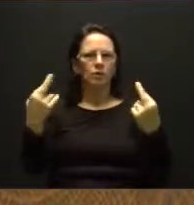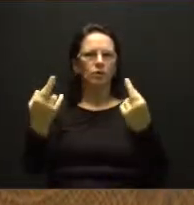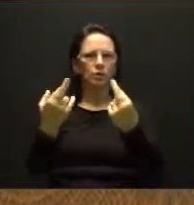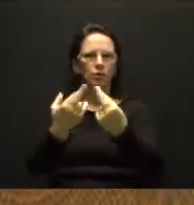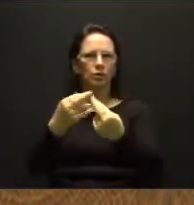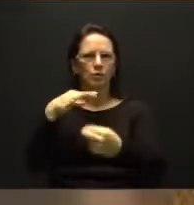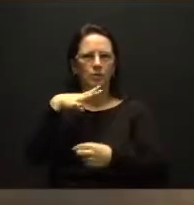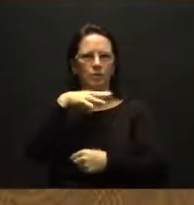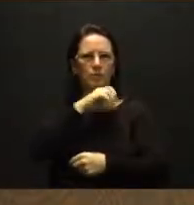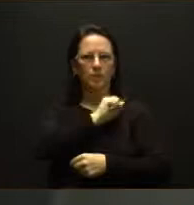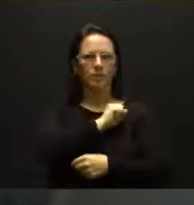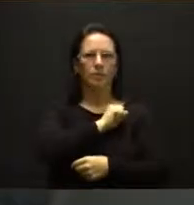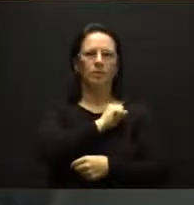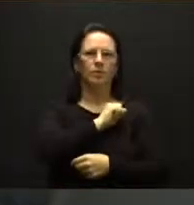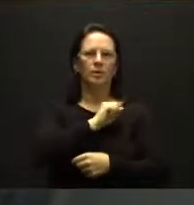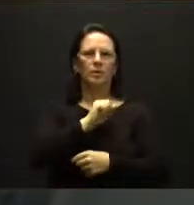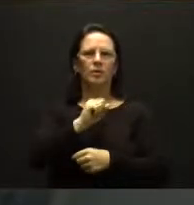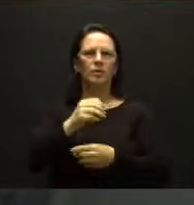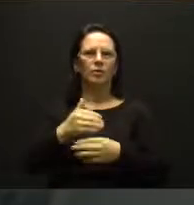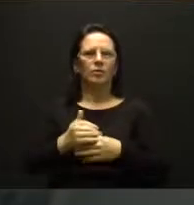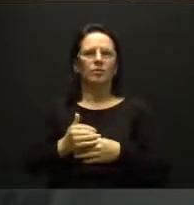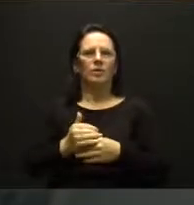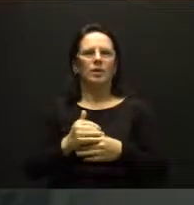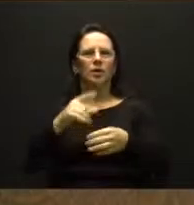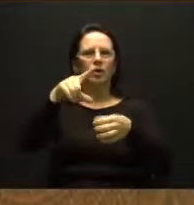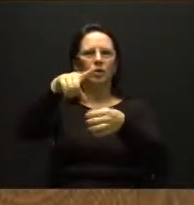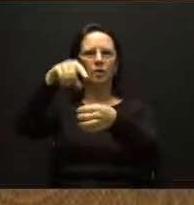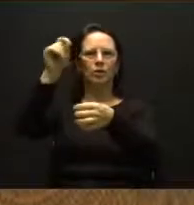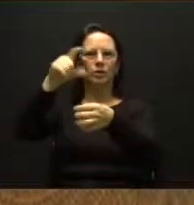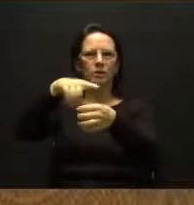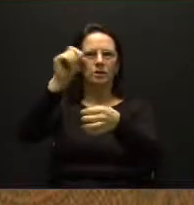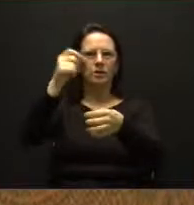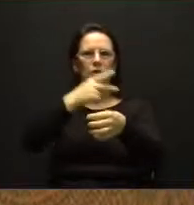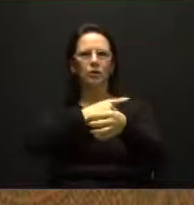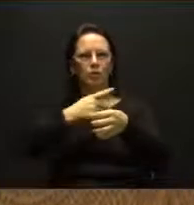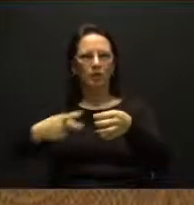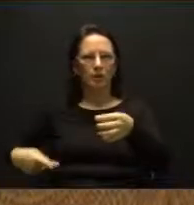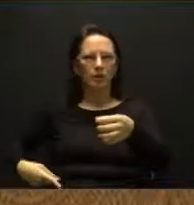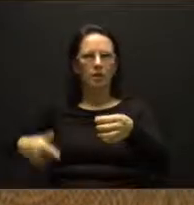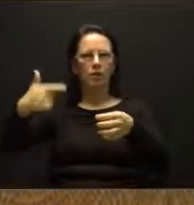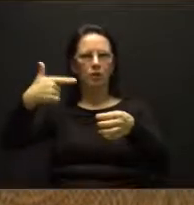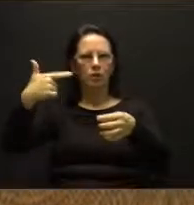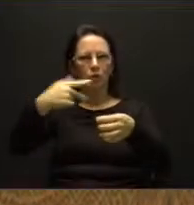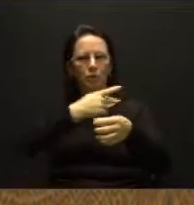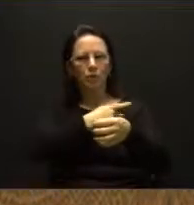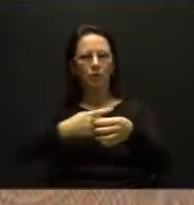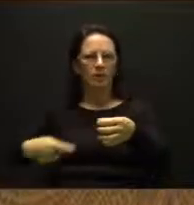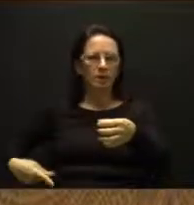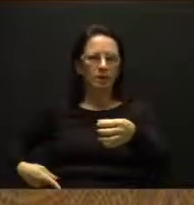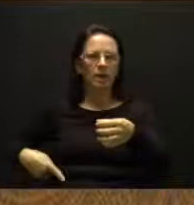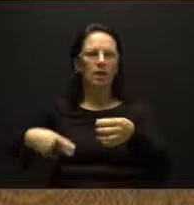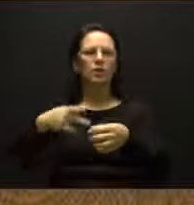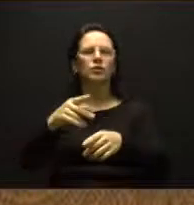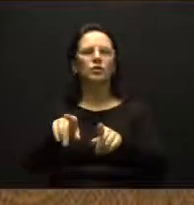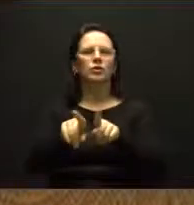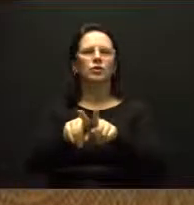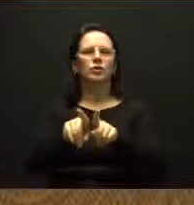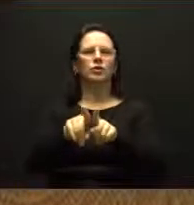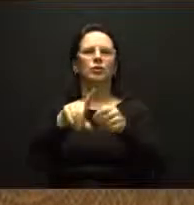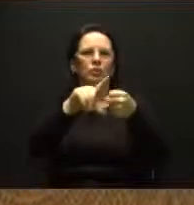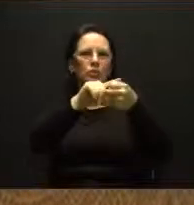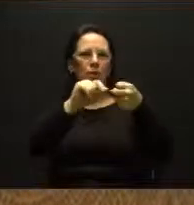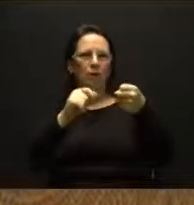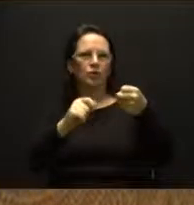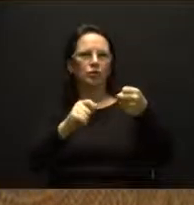mais rápido possível para proceder à eleição do presidente e vice presidente conforme determina o artigo 28 do regimento